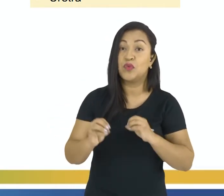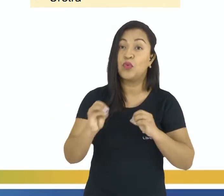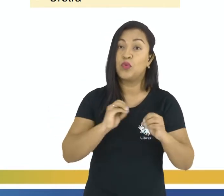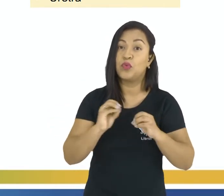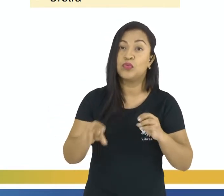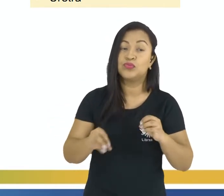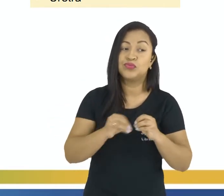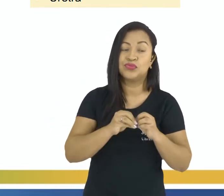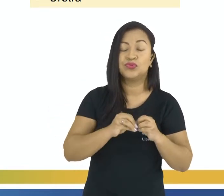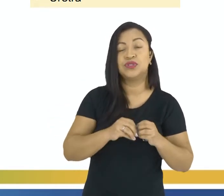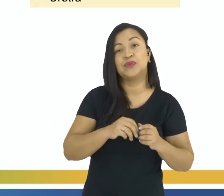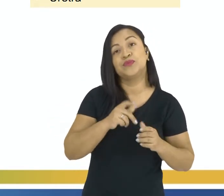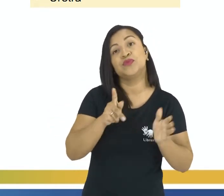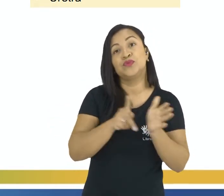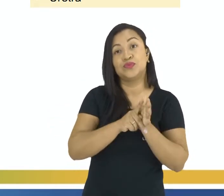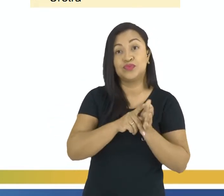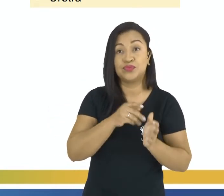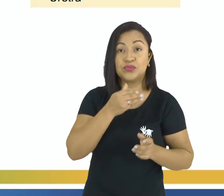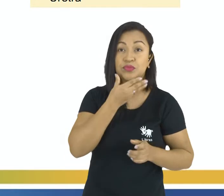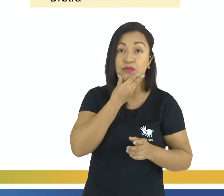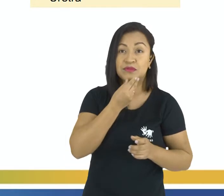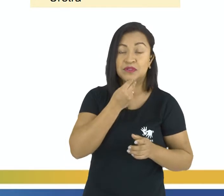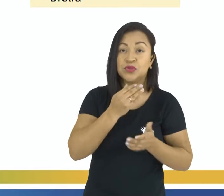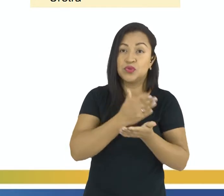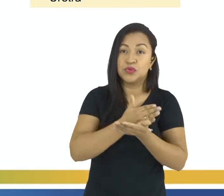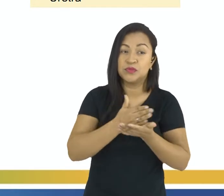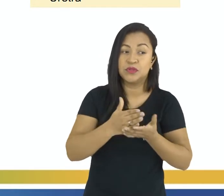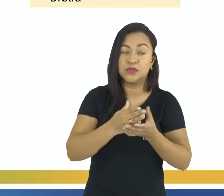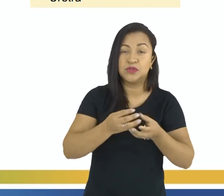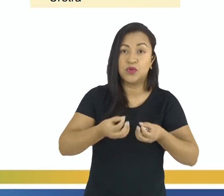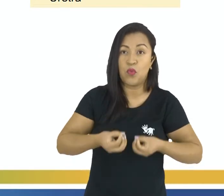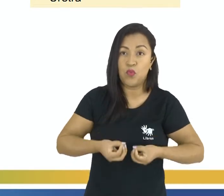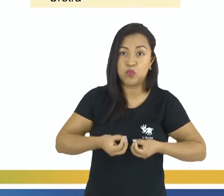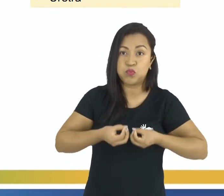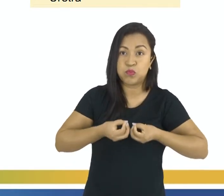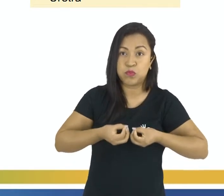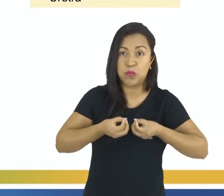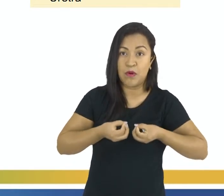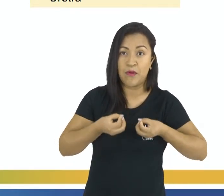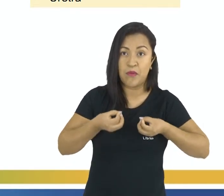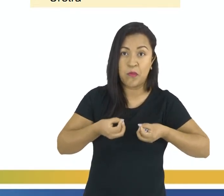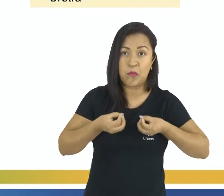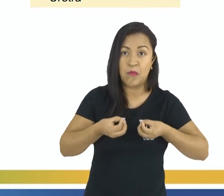masculino. Começando pelos testículos, depois nós temos os